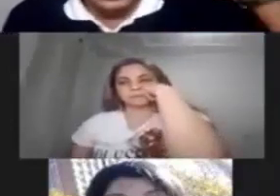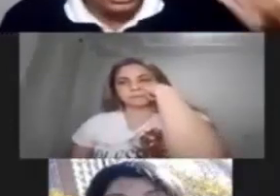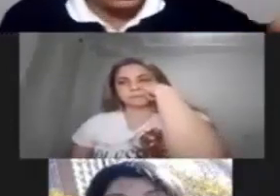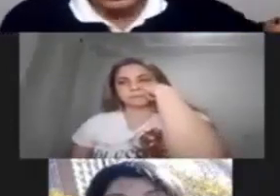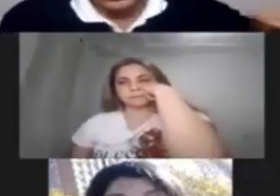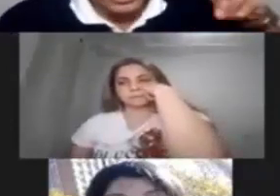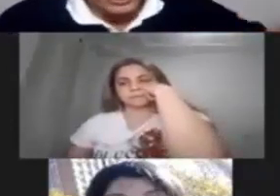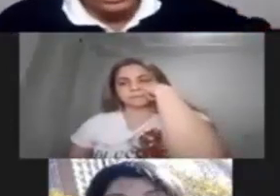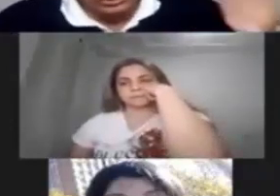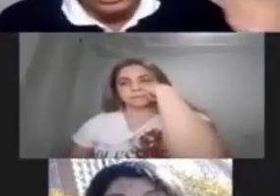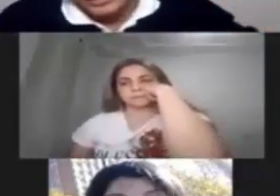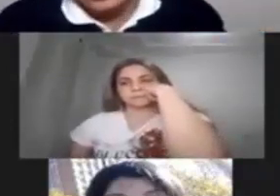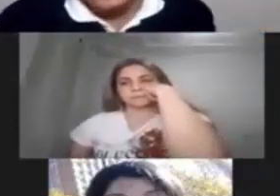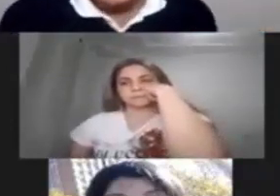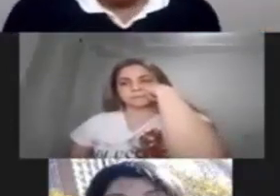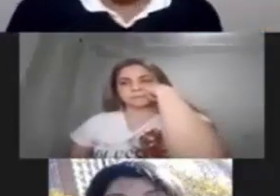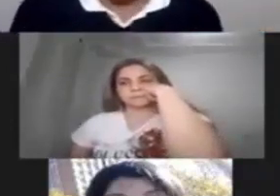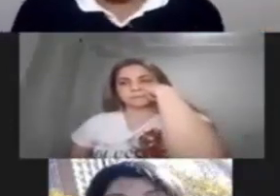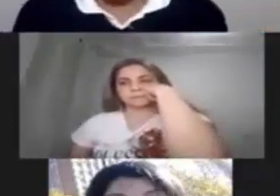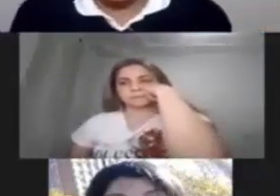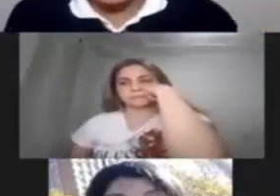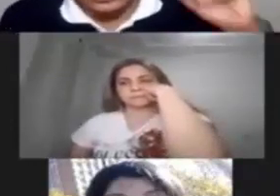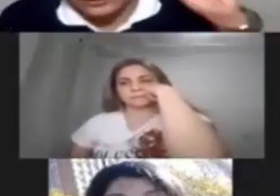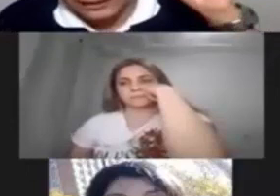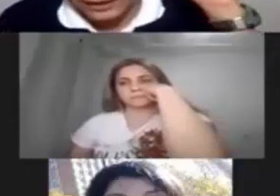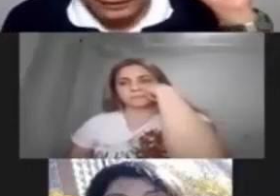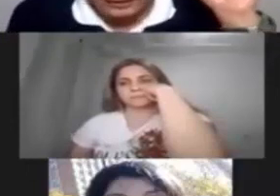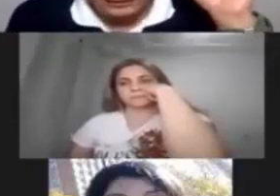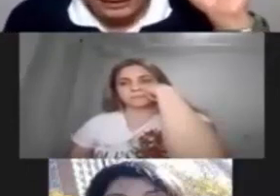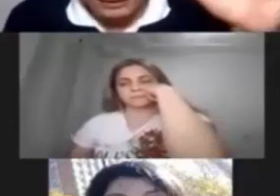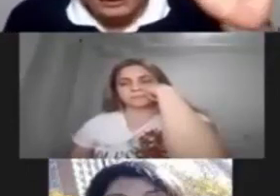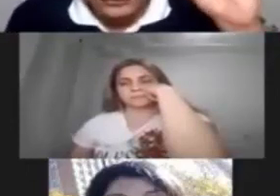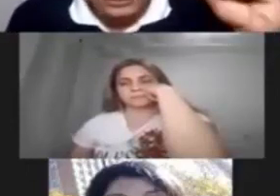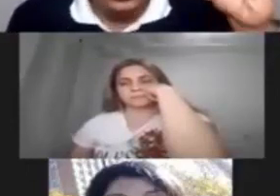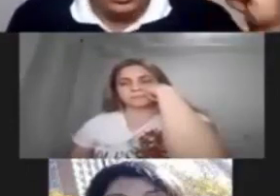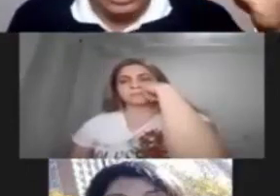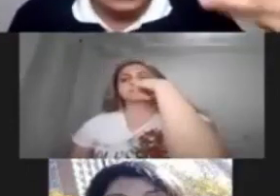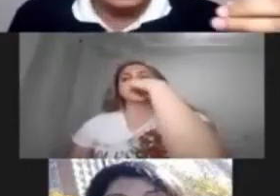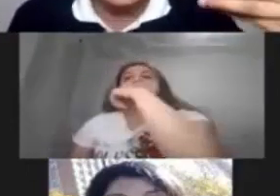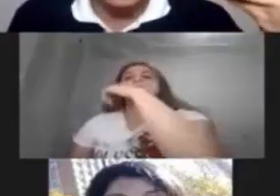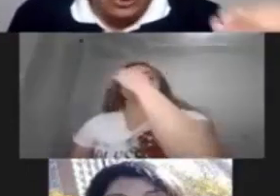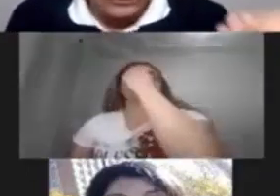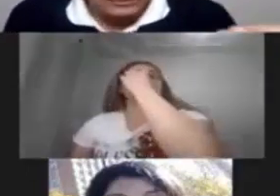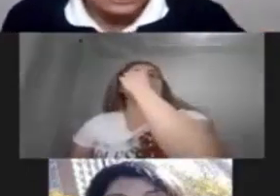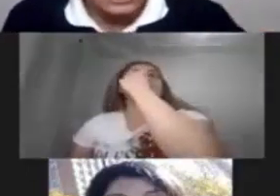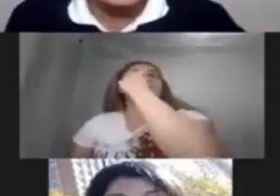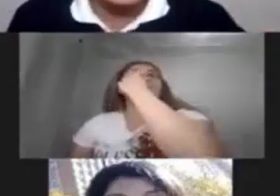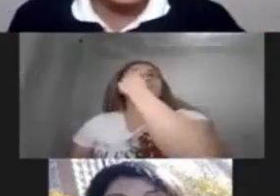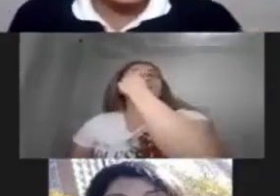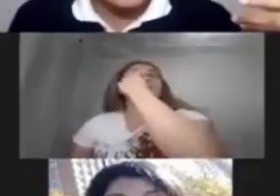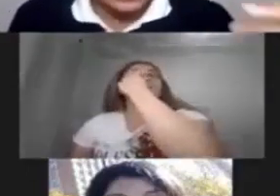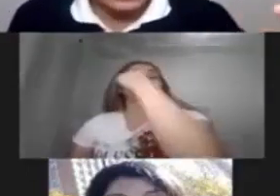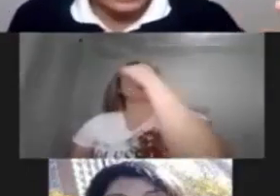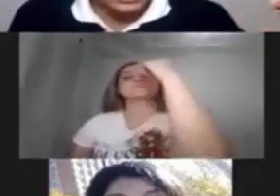mais antigos no grego estudei né? ali e vi há essa confirmação